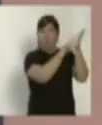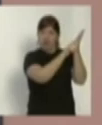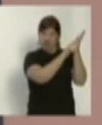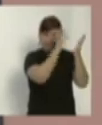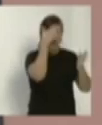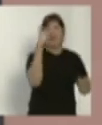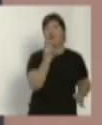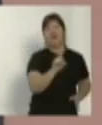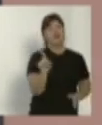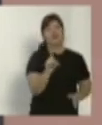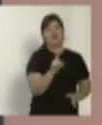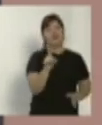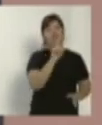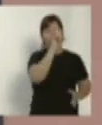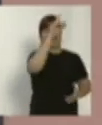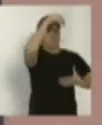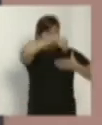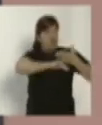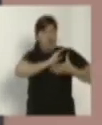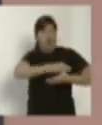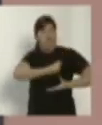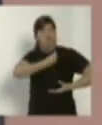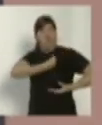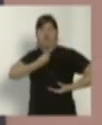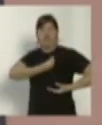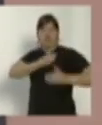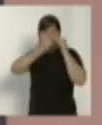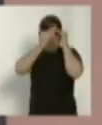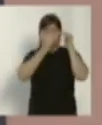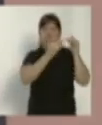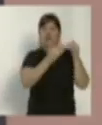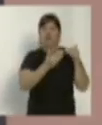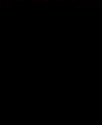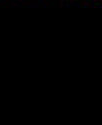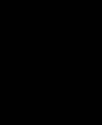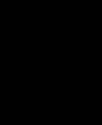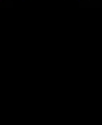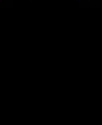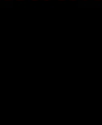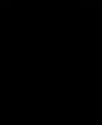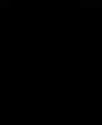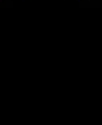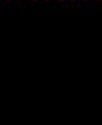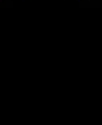tem que vir para dentro da gente tem que vir para a realidade